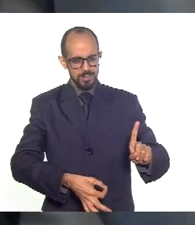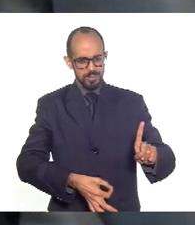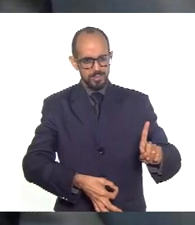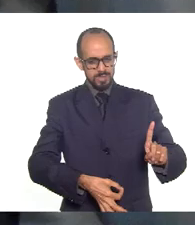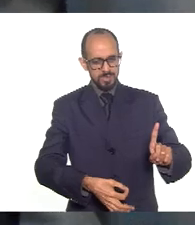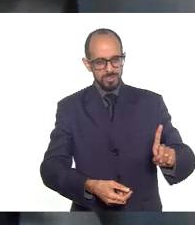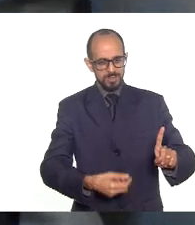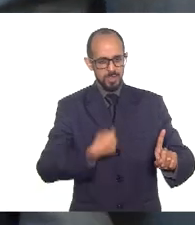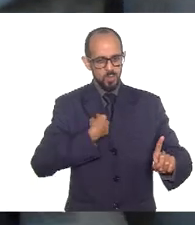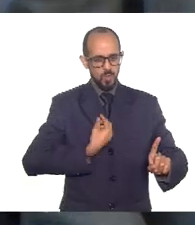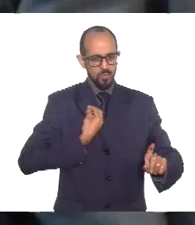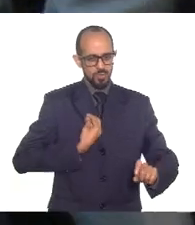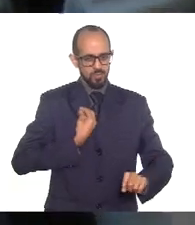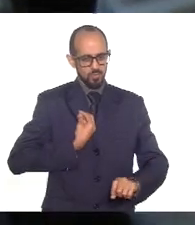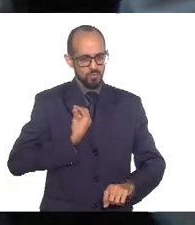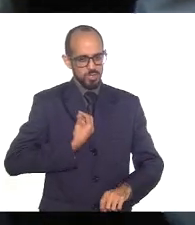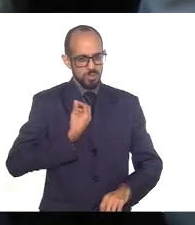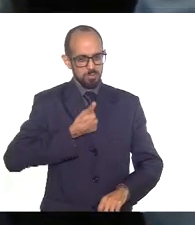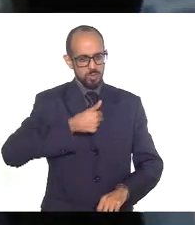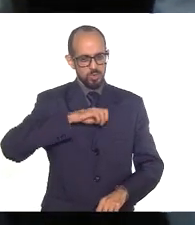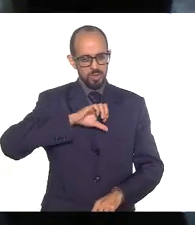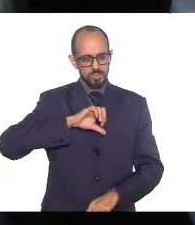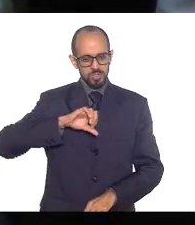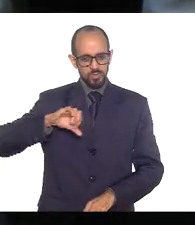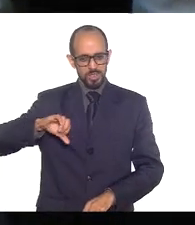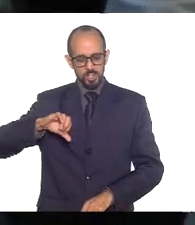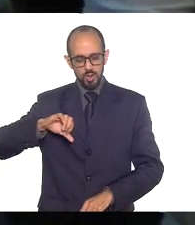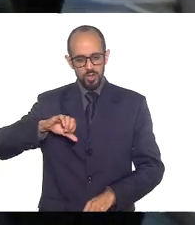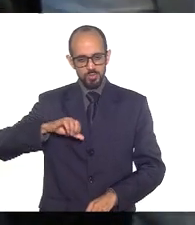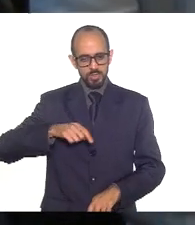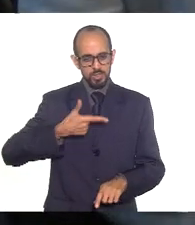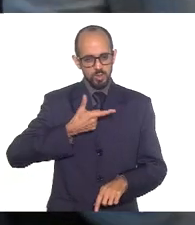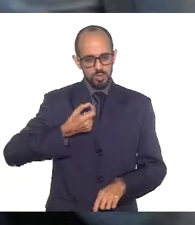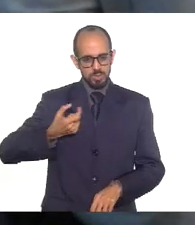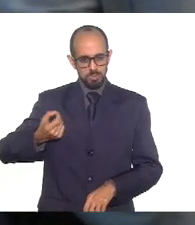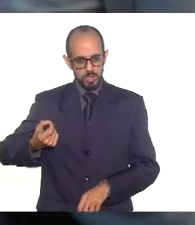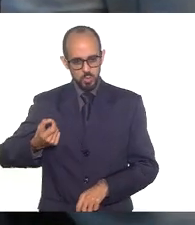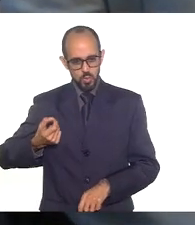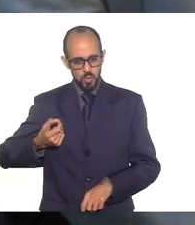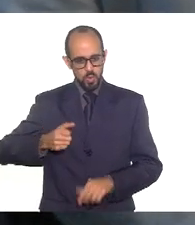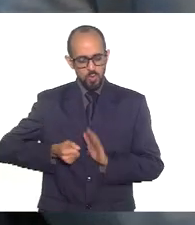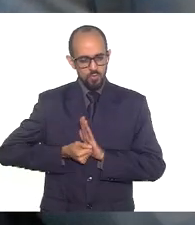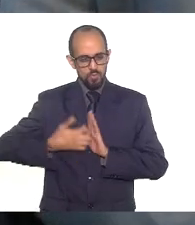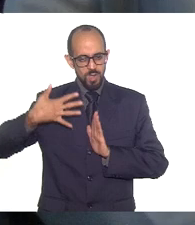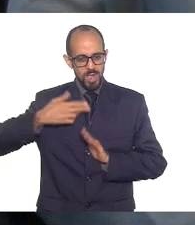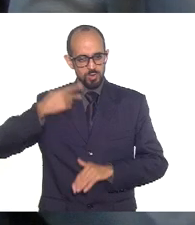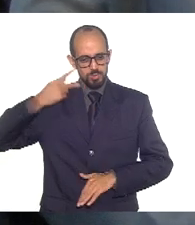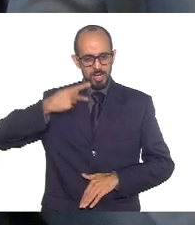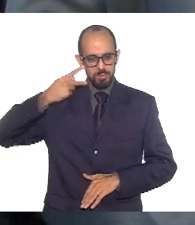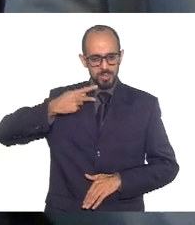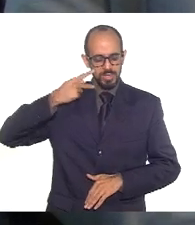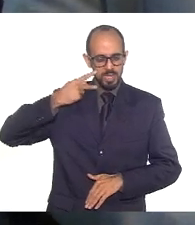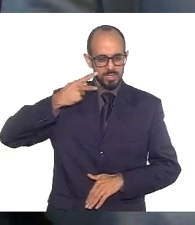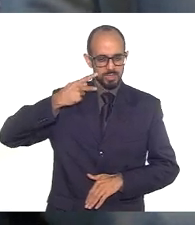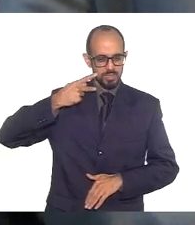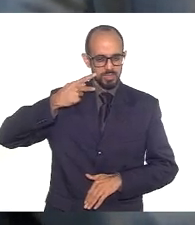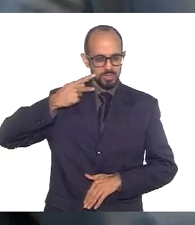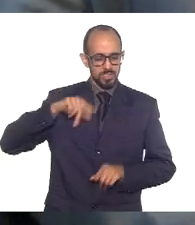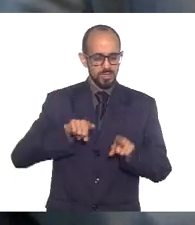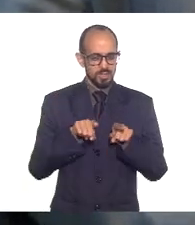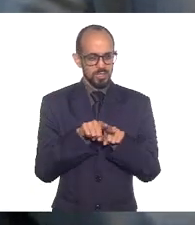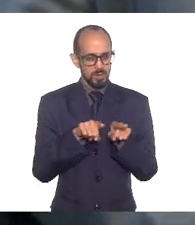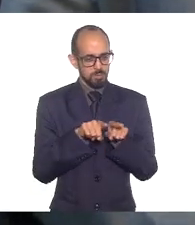e eu convivi aqui 99/2000 e o monte parlamentares convive